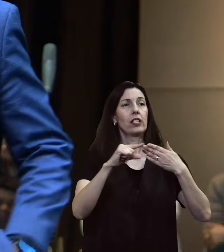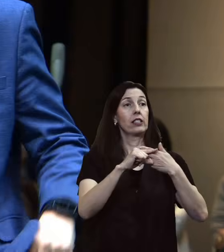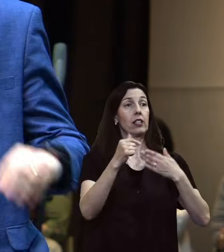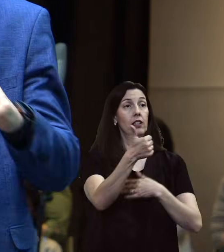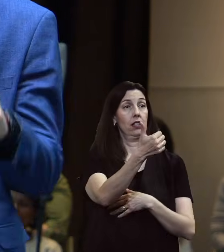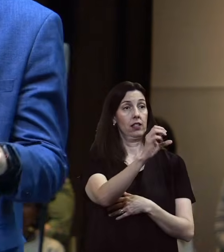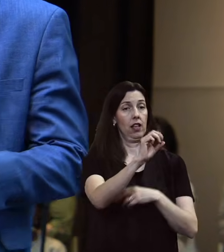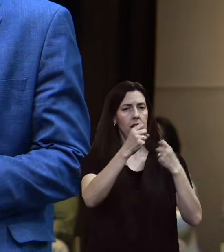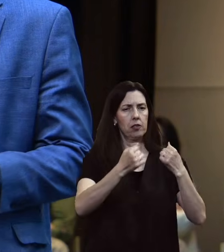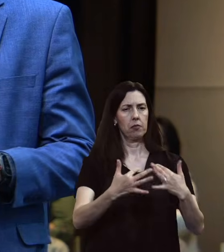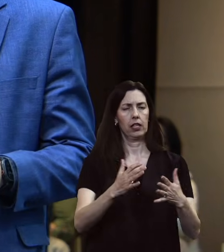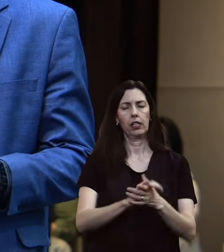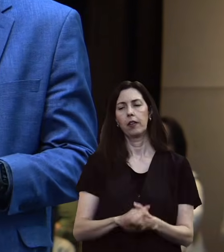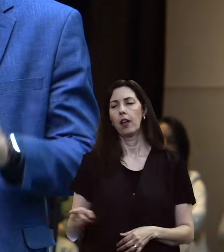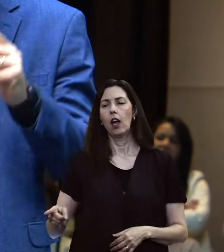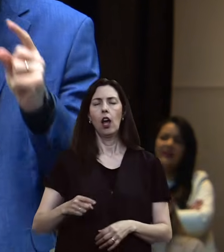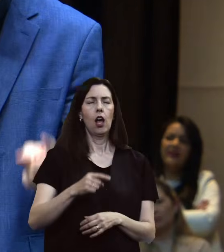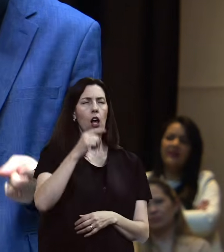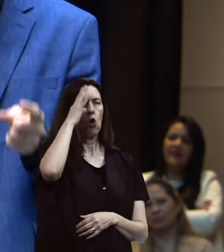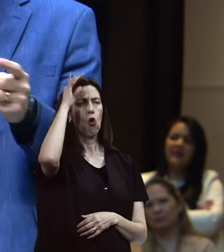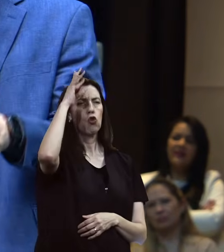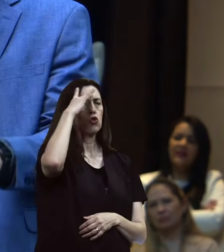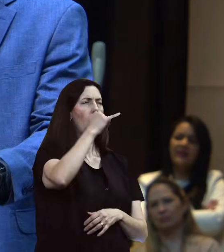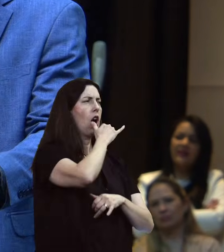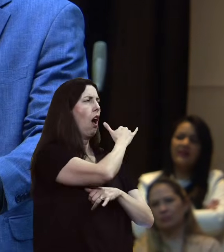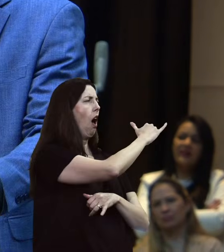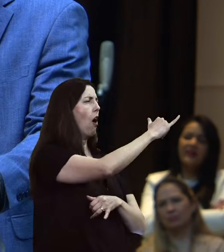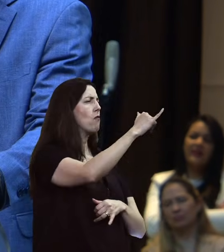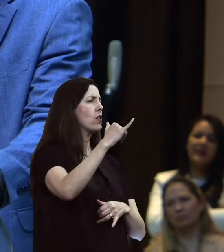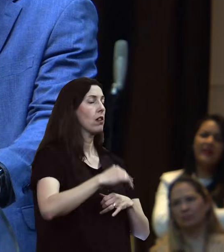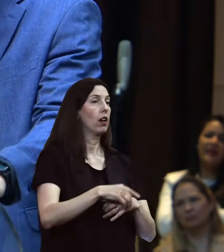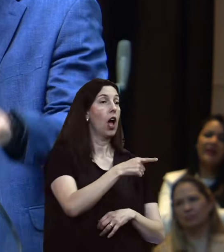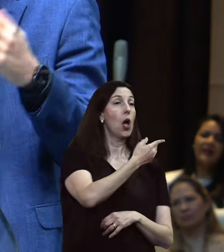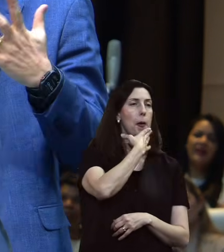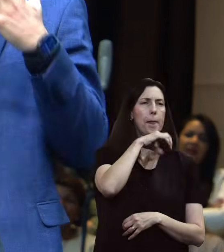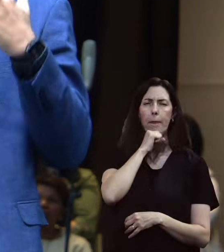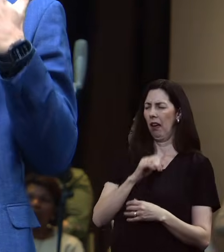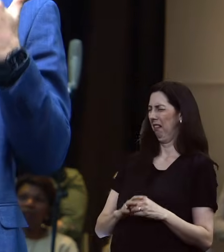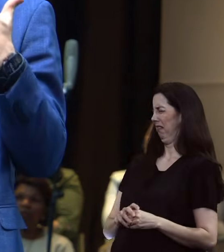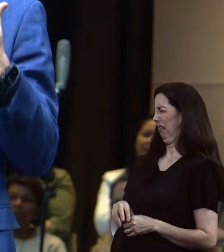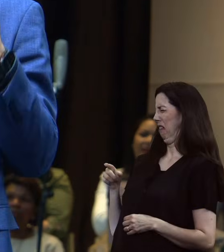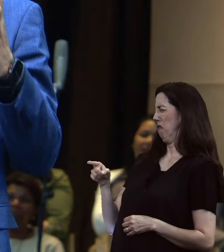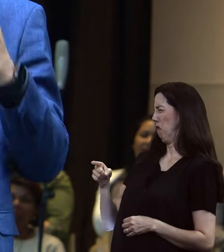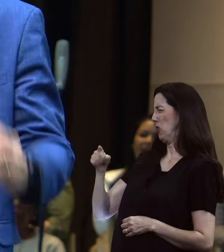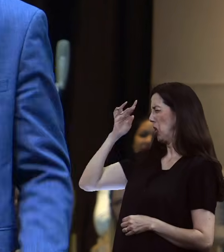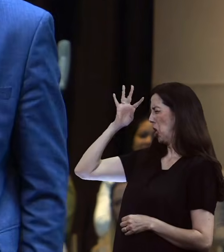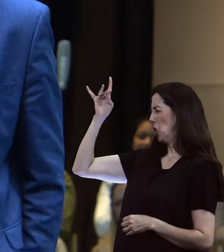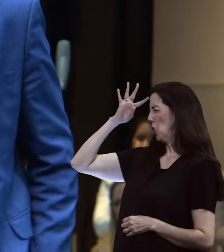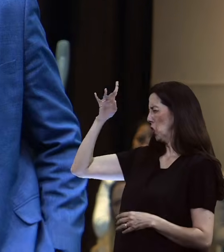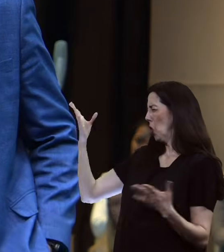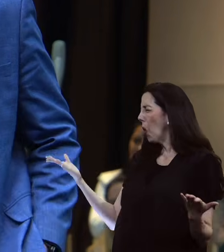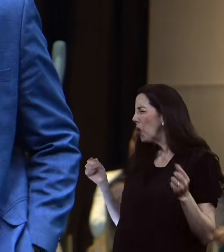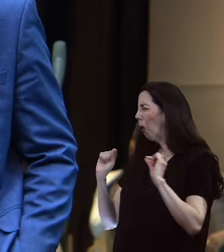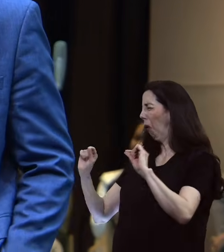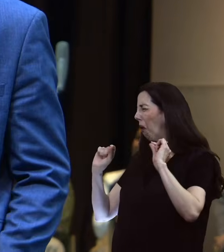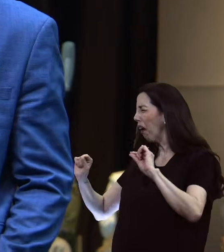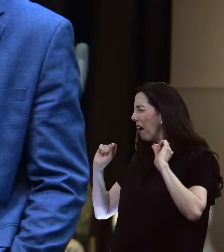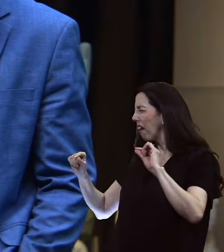irmãos, repreendeu. O pai, ele disse, que sonho é esse que você